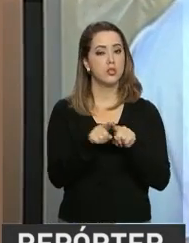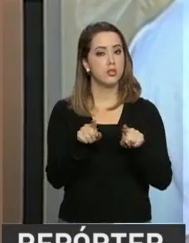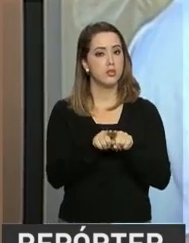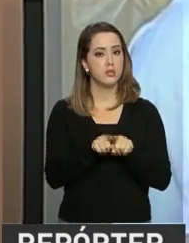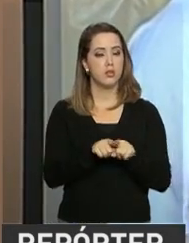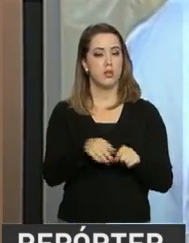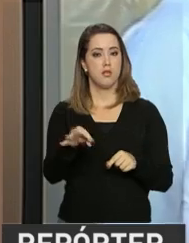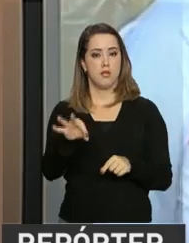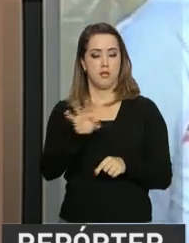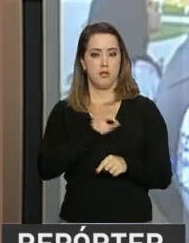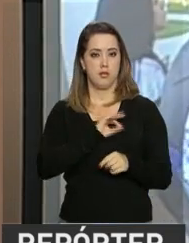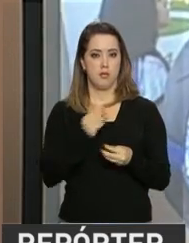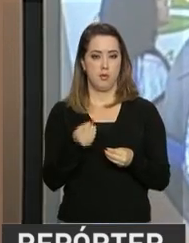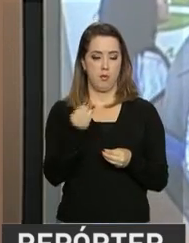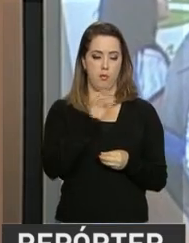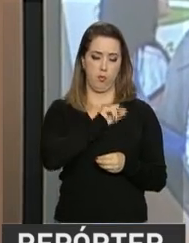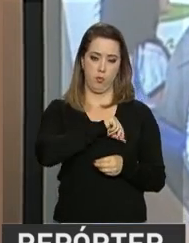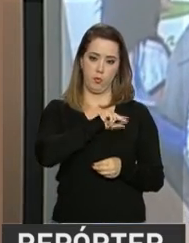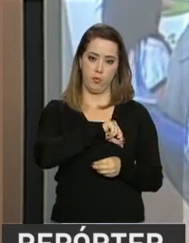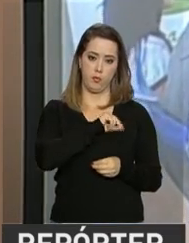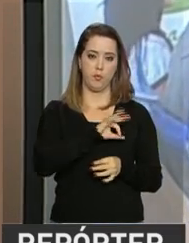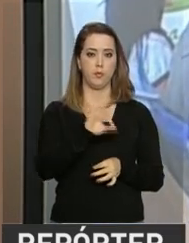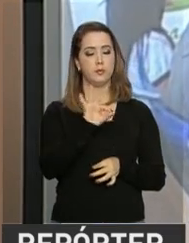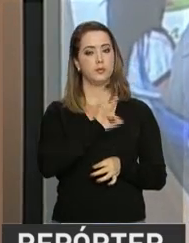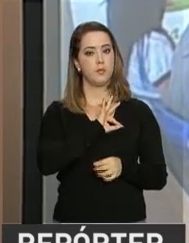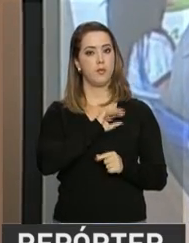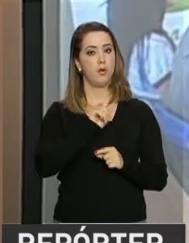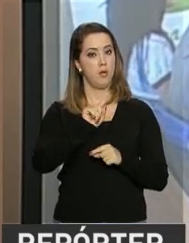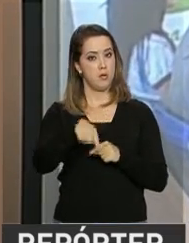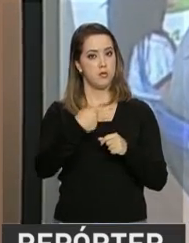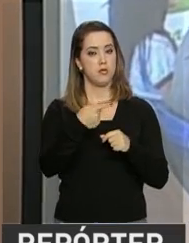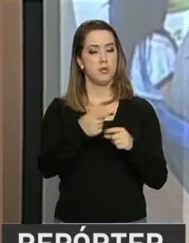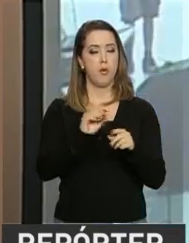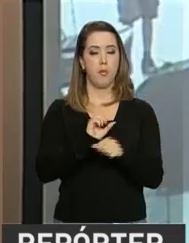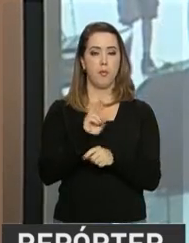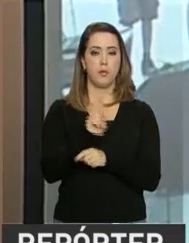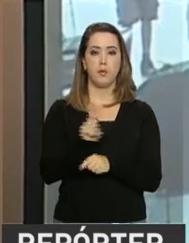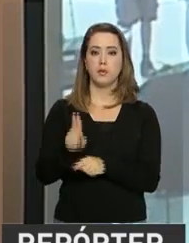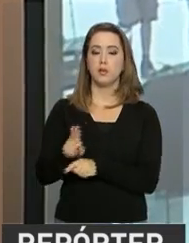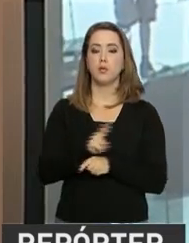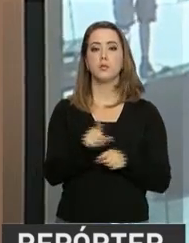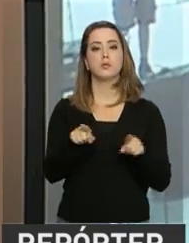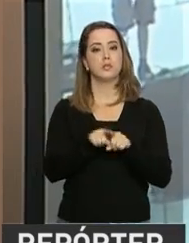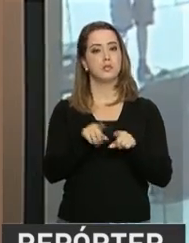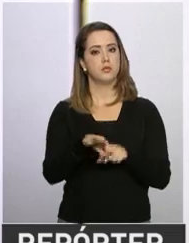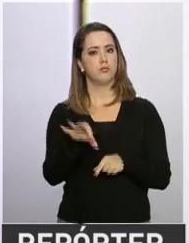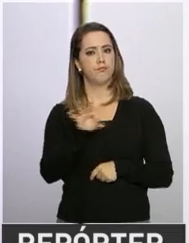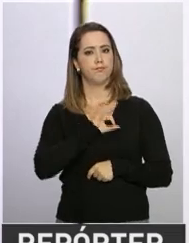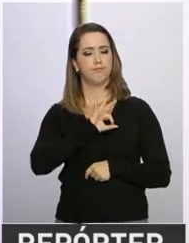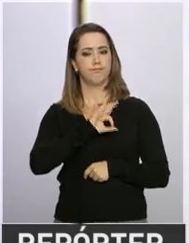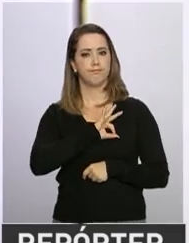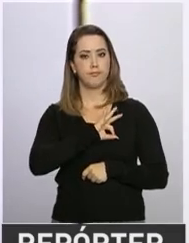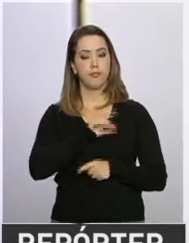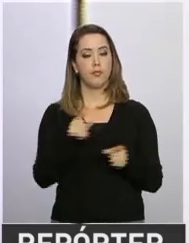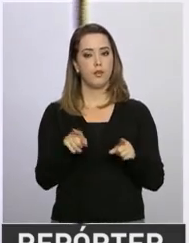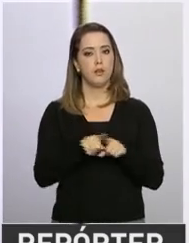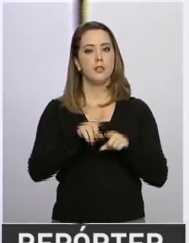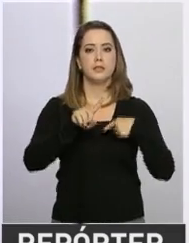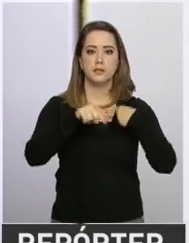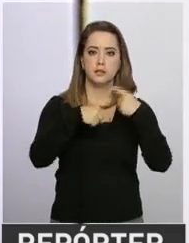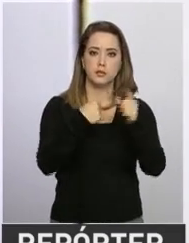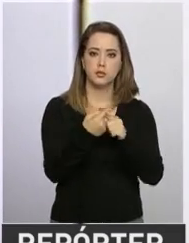vão trabalhar em horários de folga no reforço do policiamento e do efetivo das delegacias da mulher e a criação de um